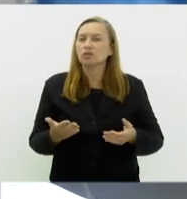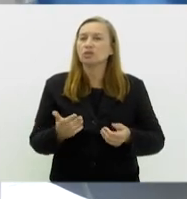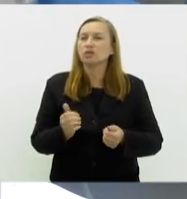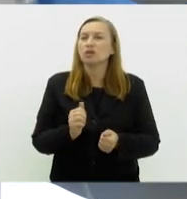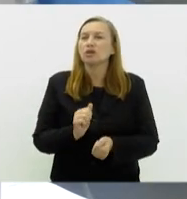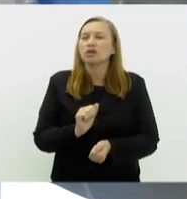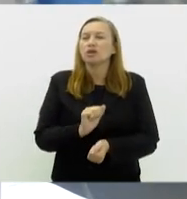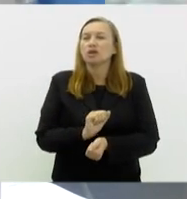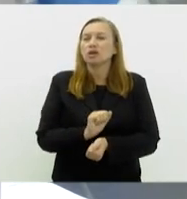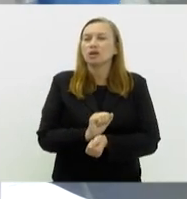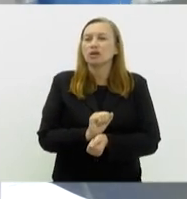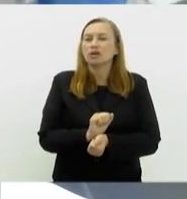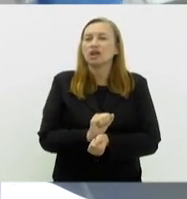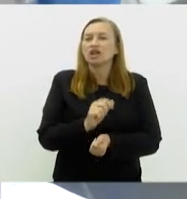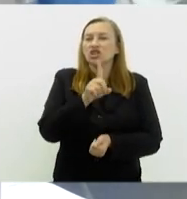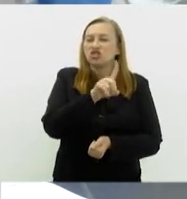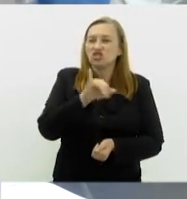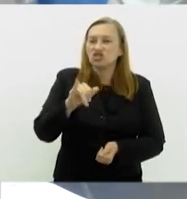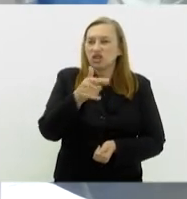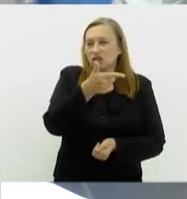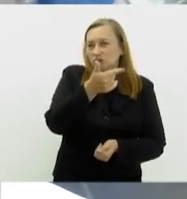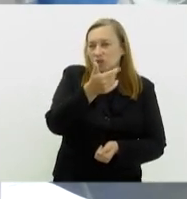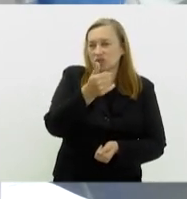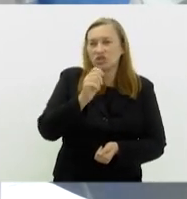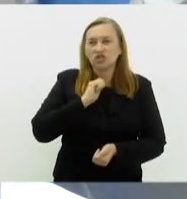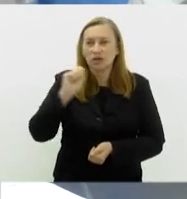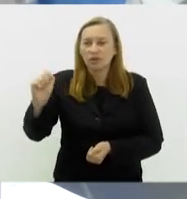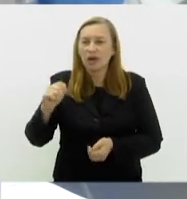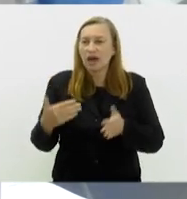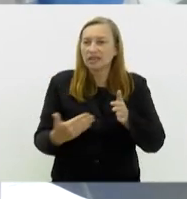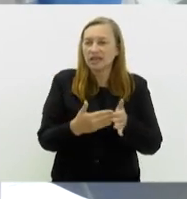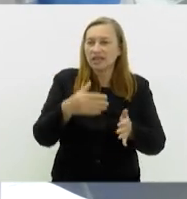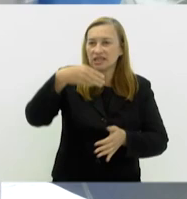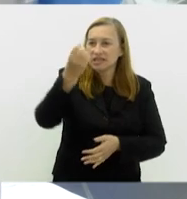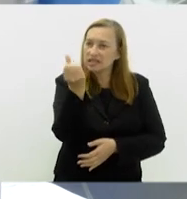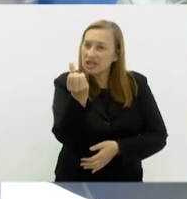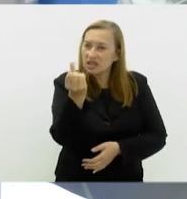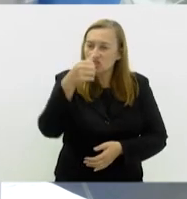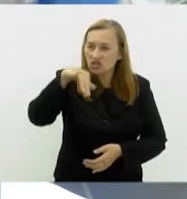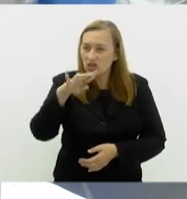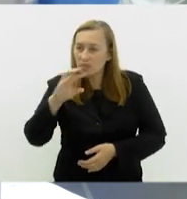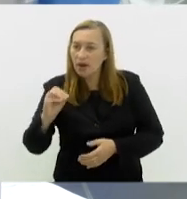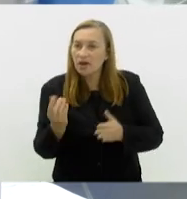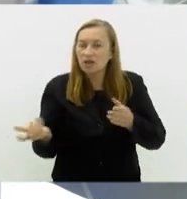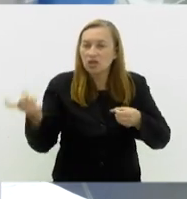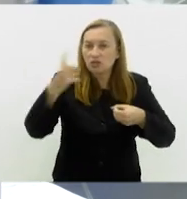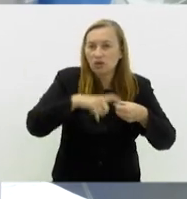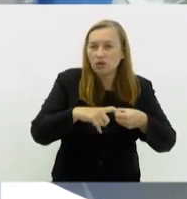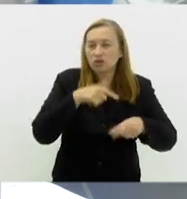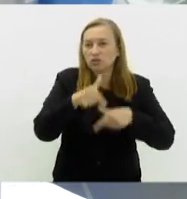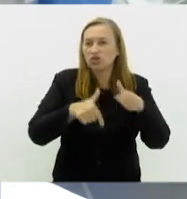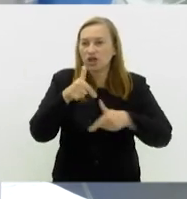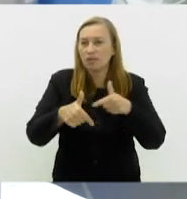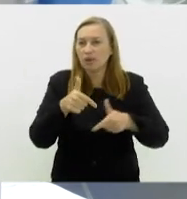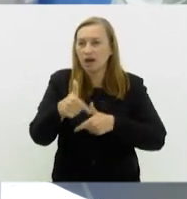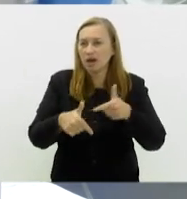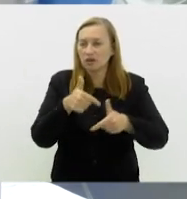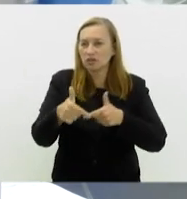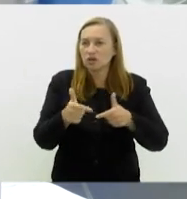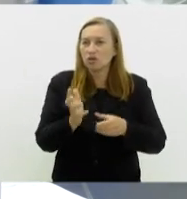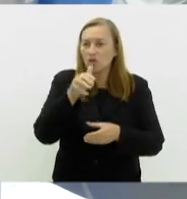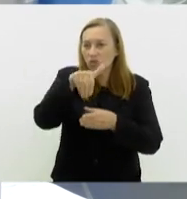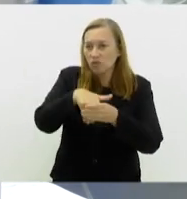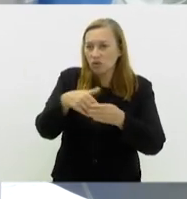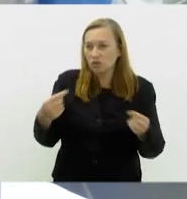do dia 12 de Abril até o 6 dia 6 de maio para que retornemos aos trabalhos com os votos